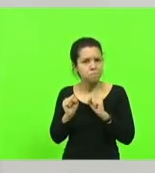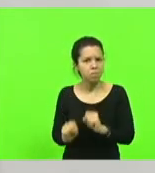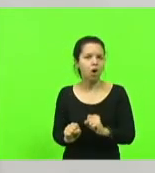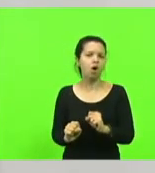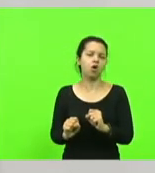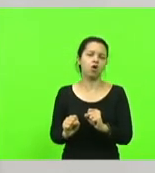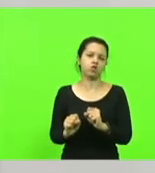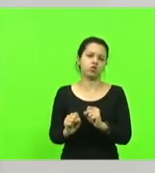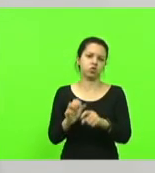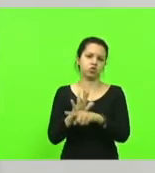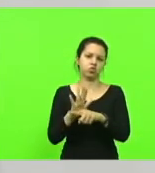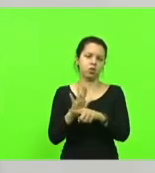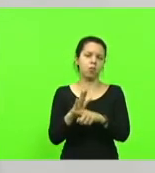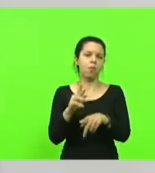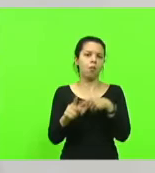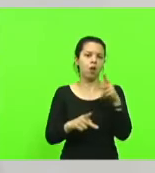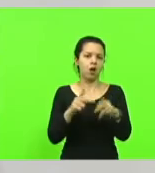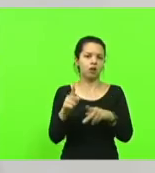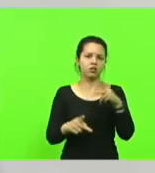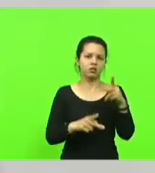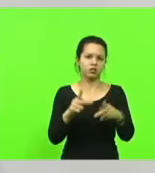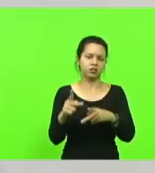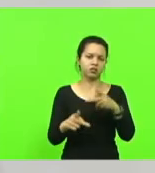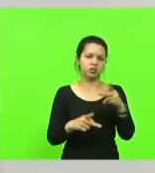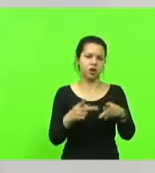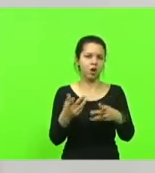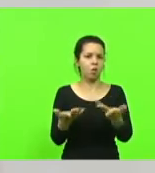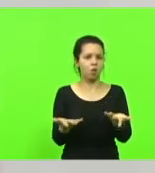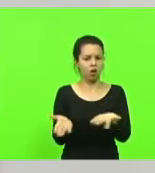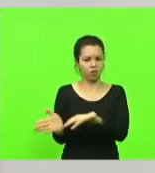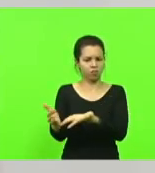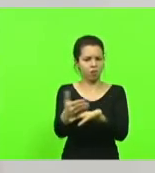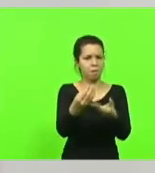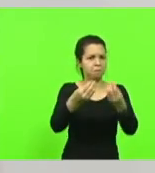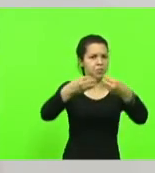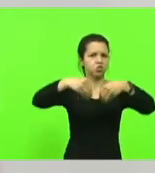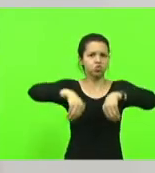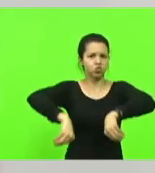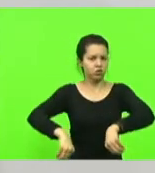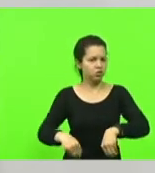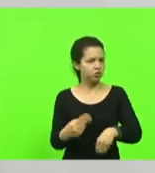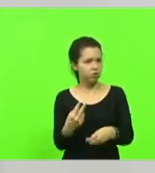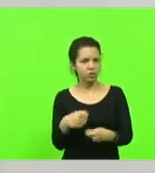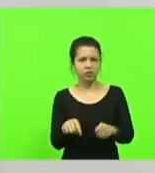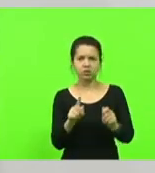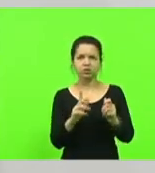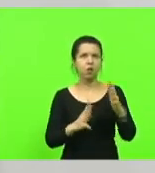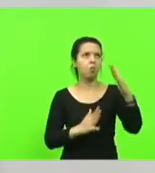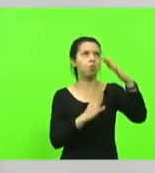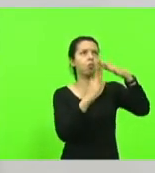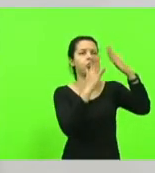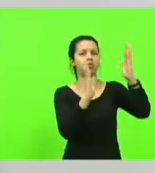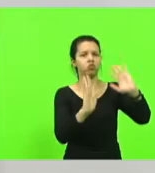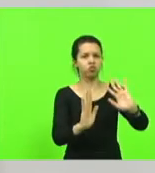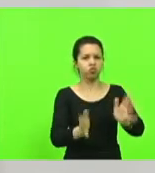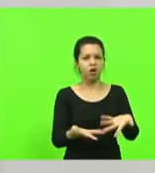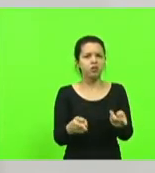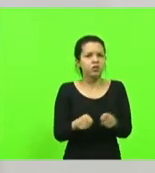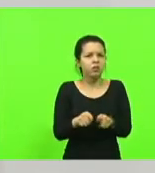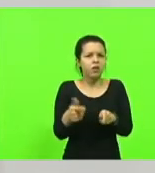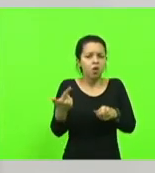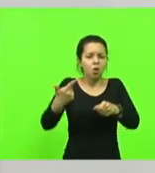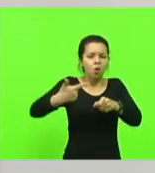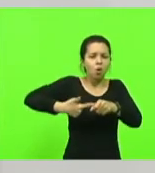catarinense, sem prejuízo da arrecadação, que já está na estratosfera. E a mesma coisa com os combustíveis, com o gás de